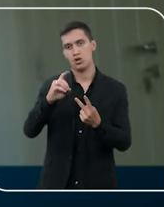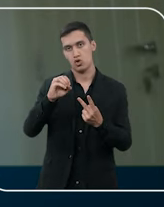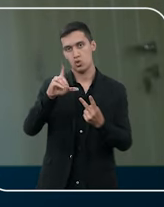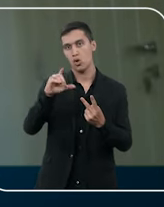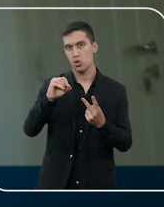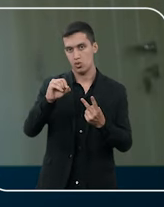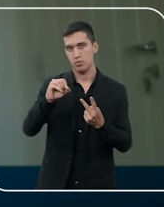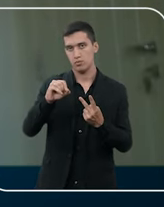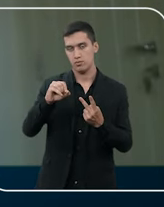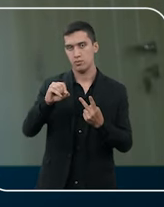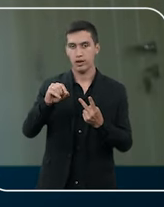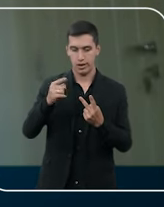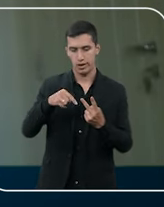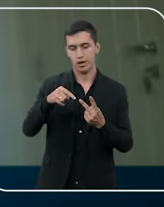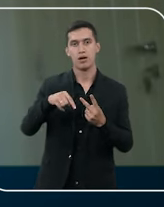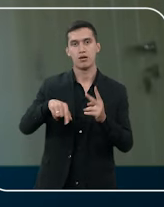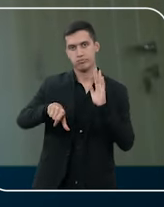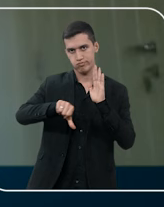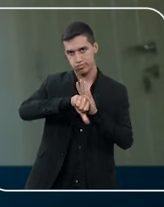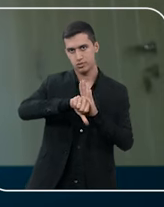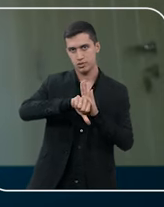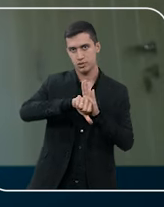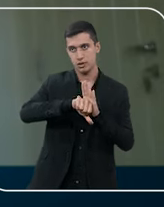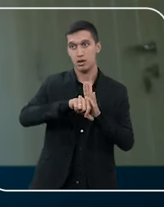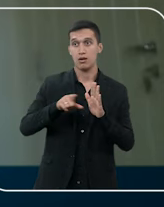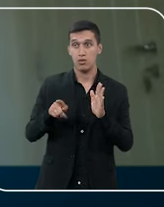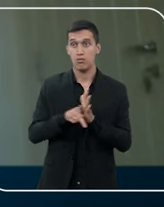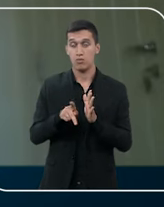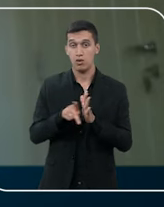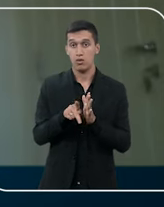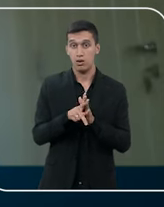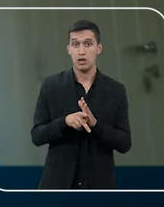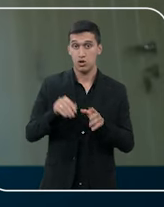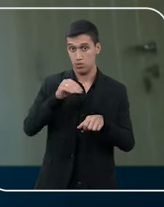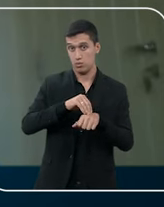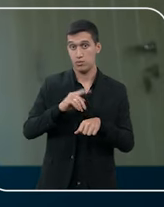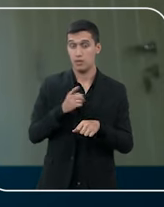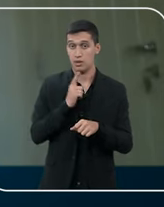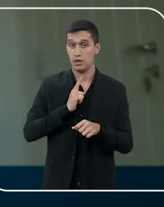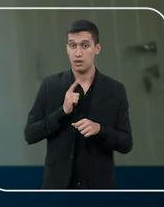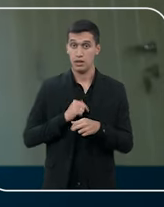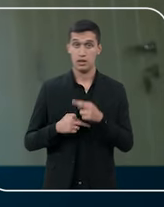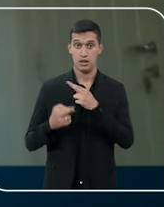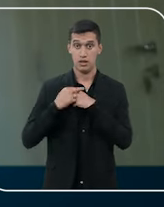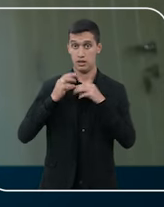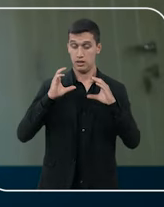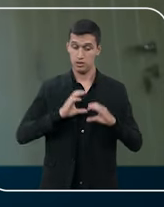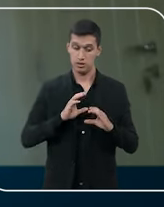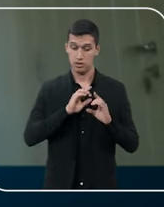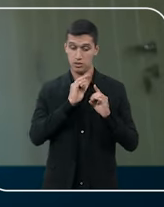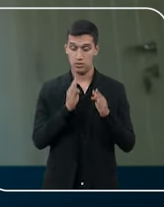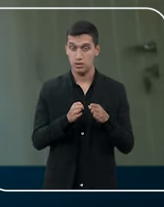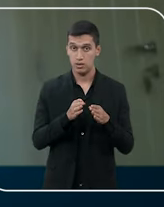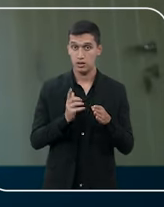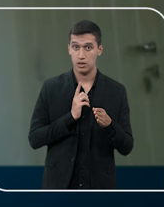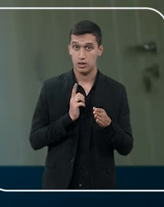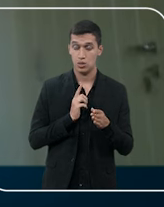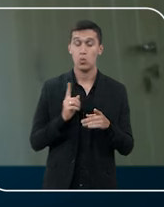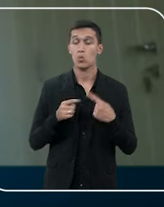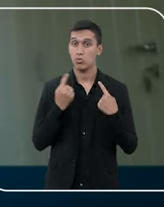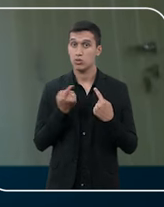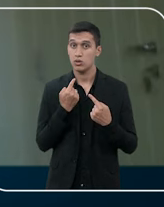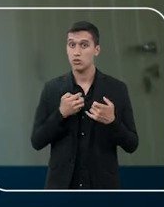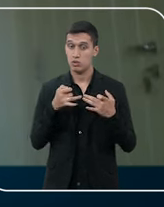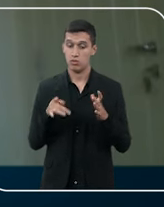de culpa, nós temos a ideia da responsabilidade civil objetiva e subjetiva. Quando falamos